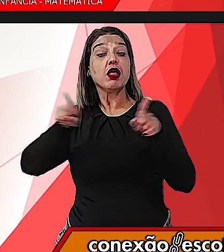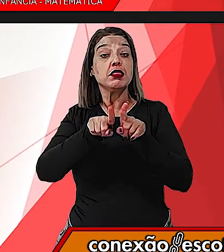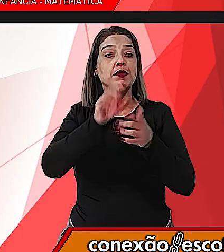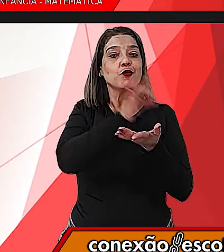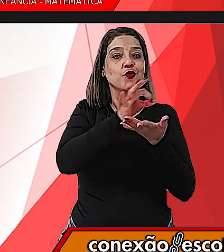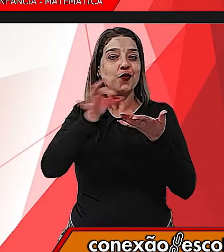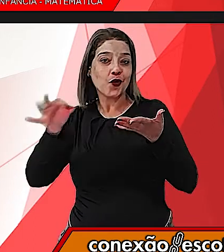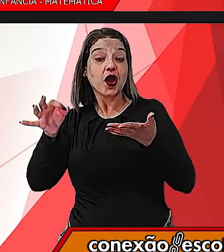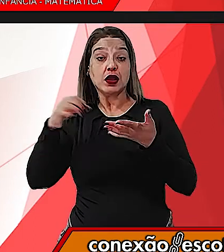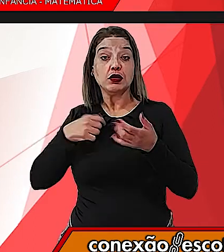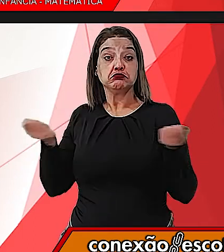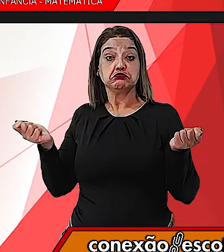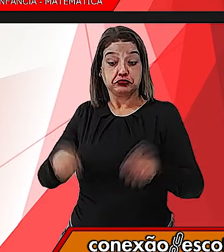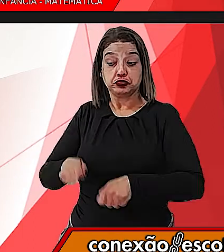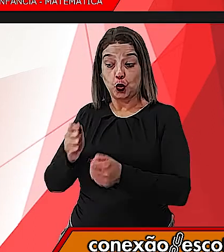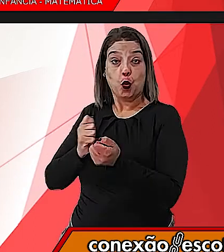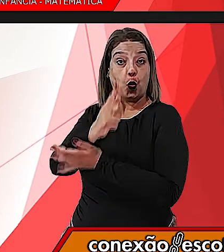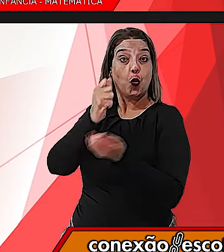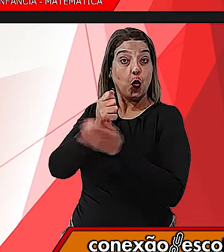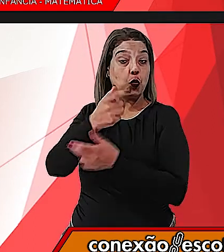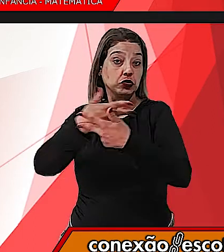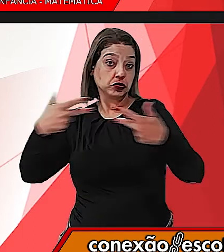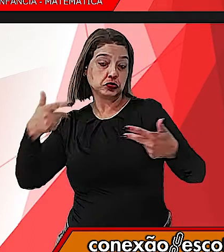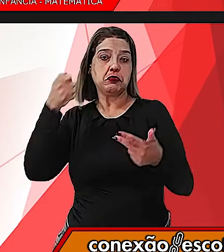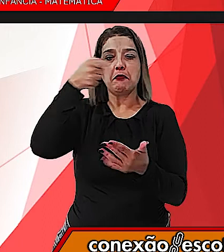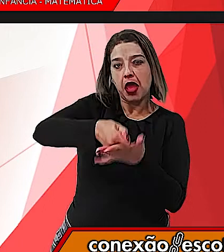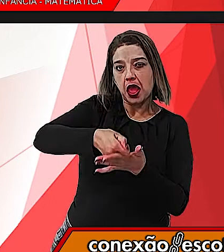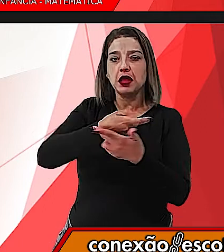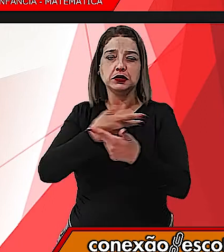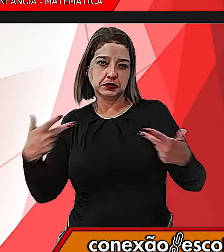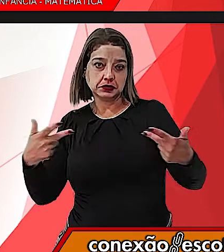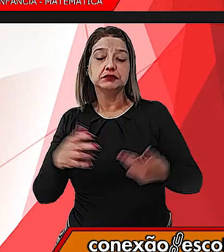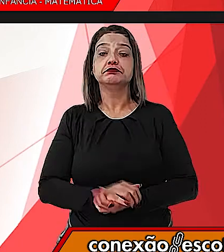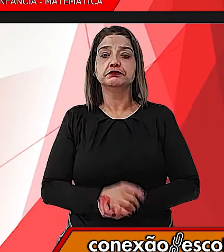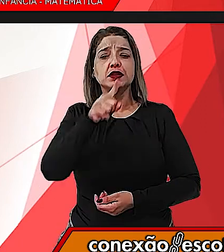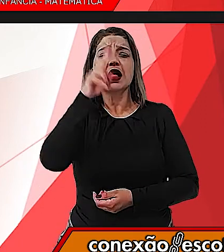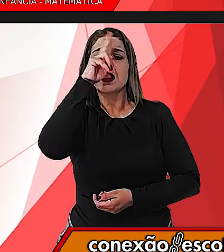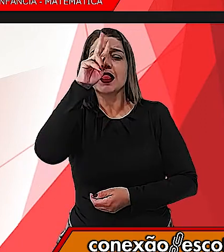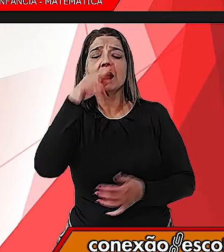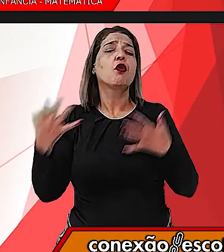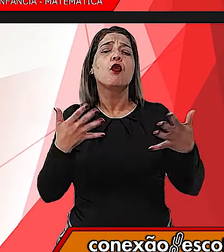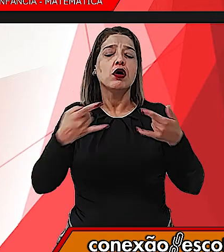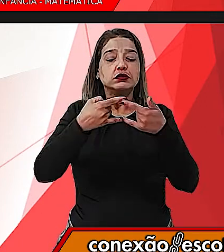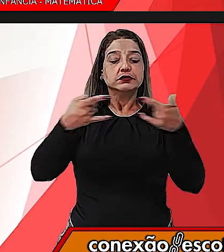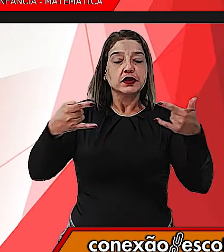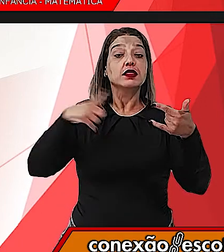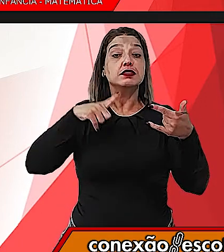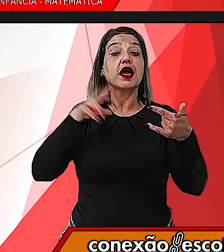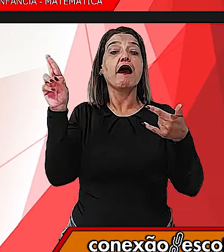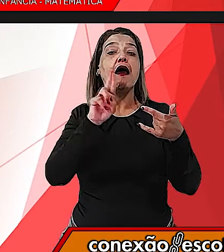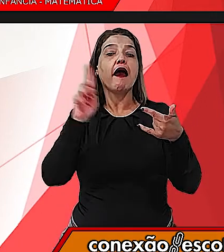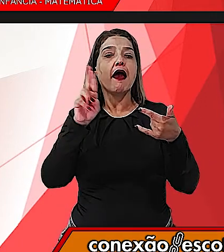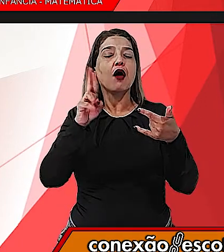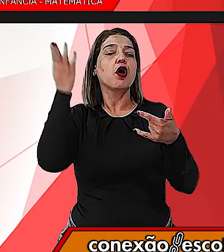para comprar e pagar as contas. Vocês se lembram dos valores das cédulas e moedas do real explorados